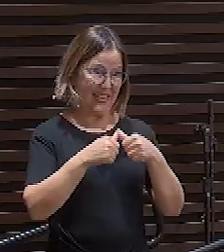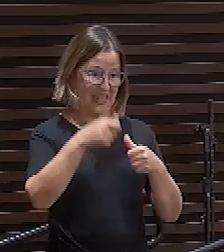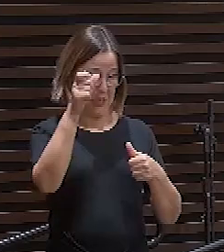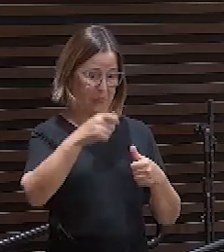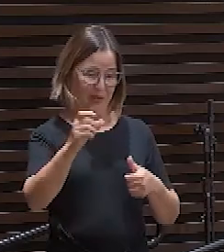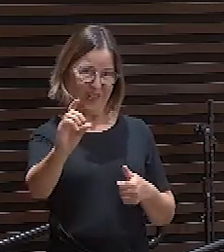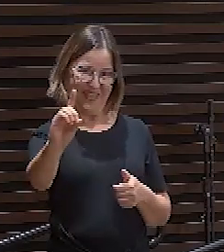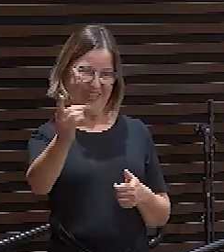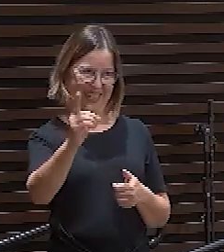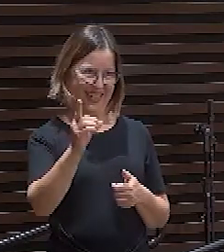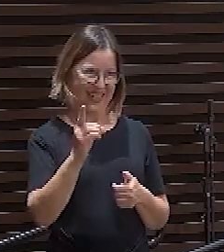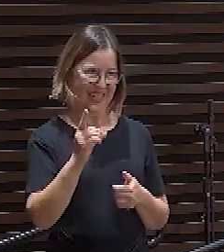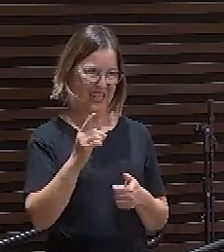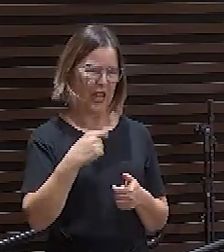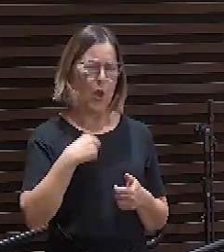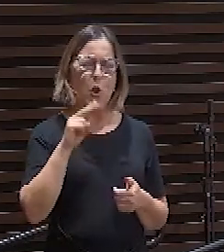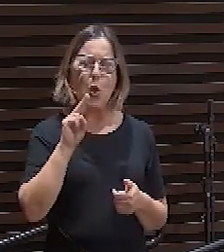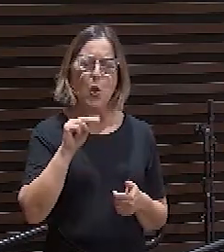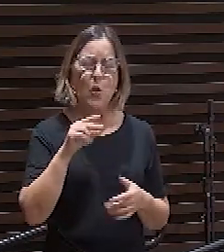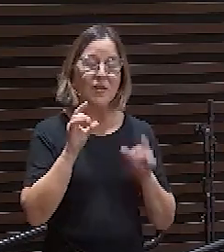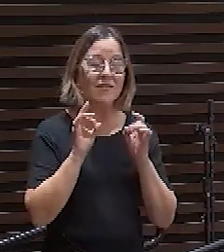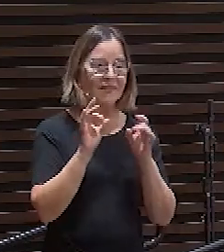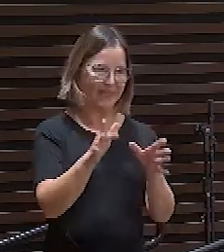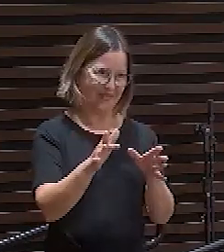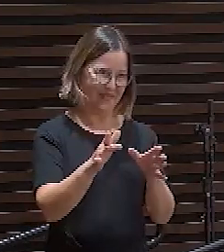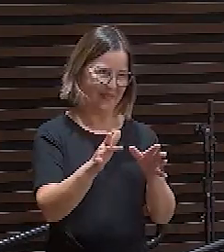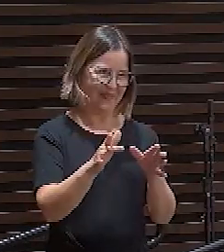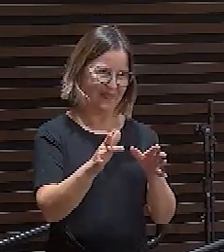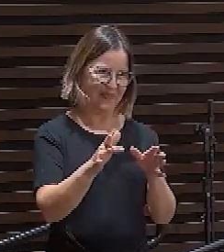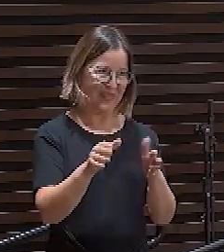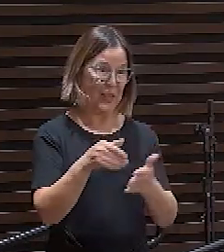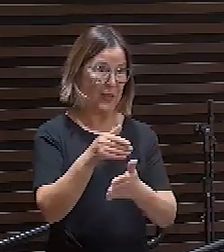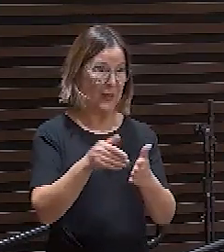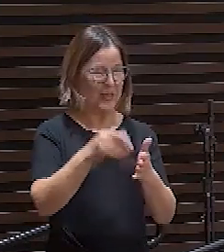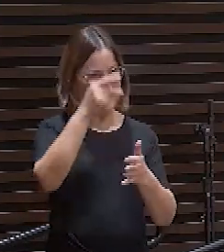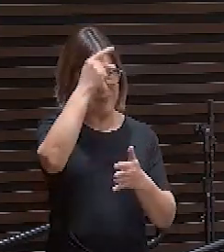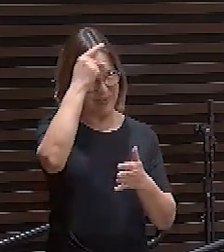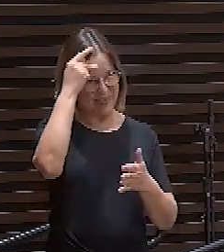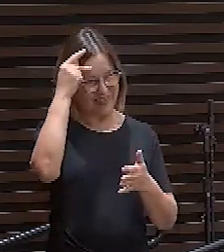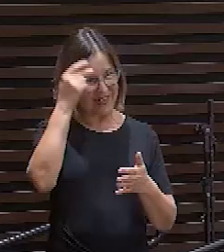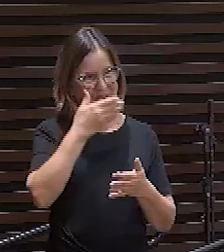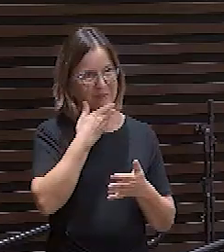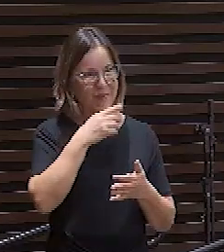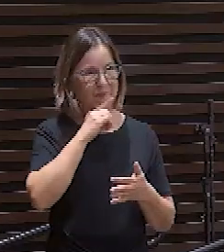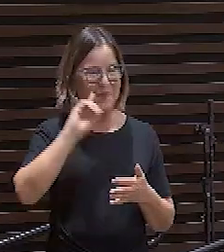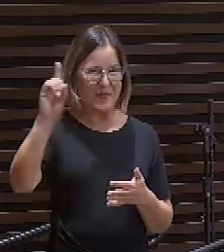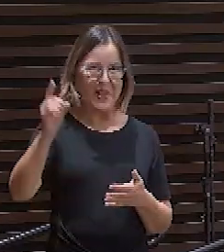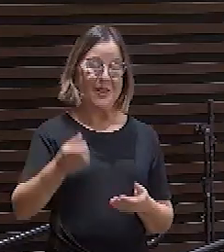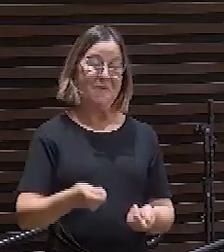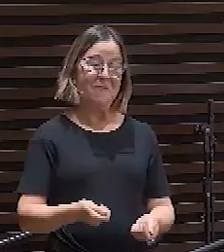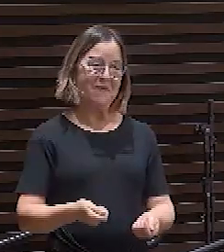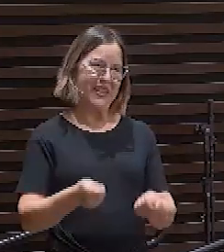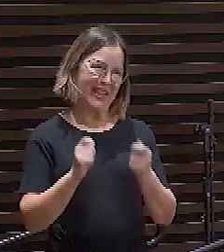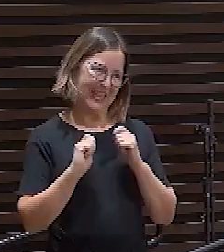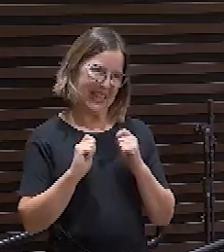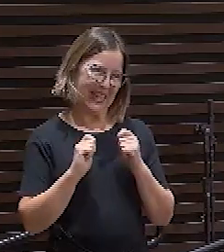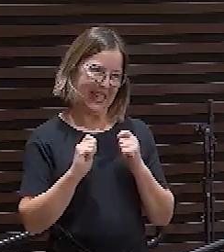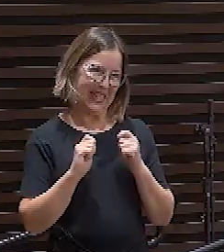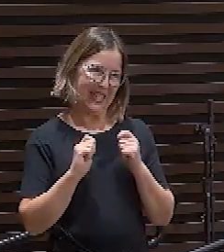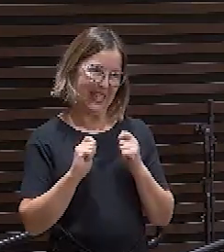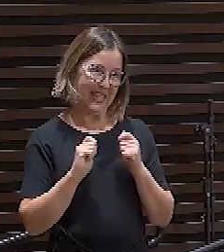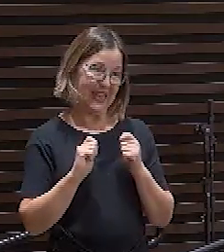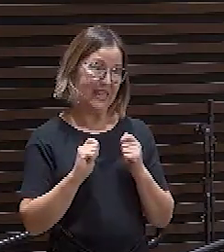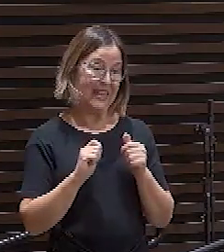eu jamais o deixarei. Todo aquele que o Pai me der, e este vier a mim, eu jamais vou rejeitar.